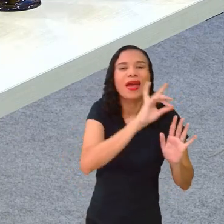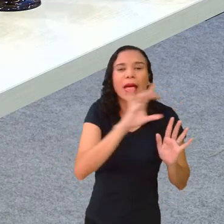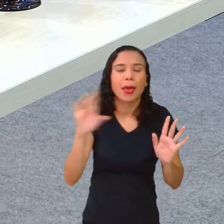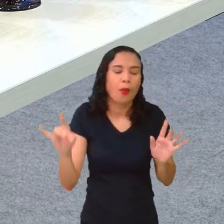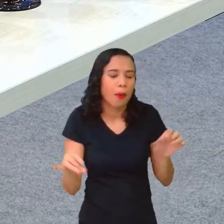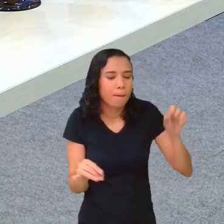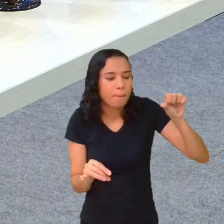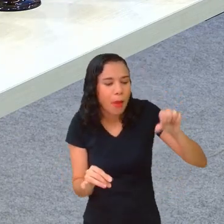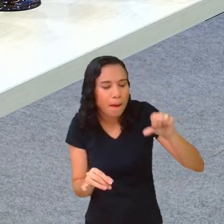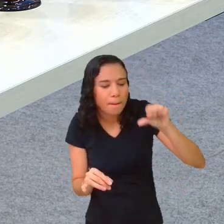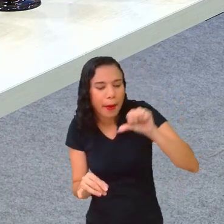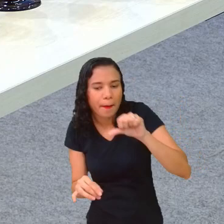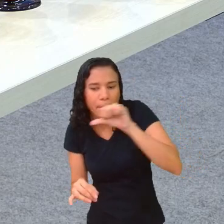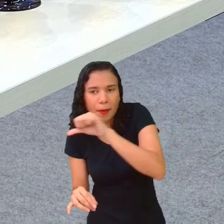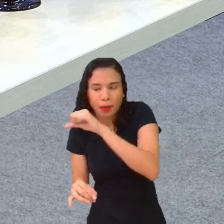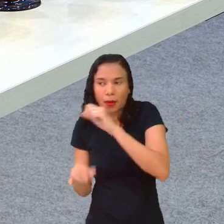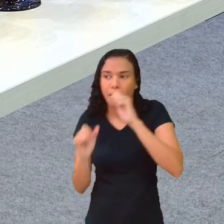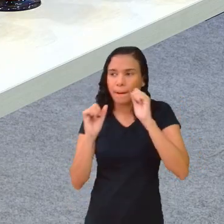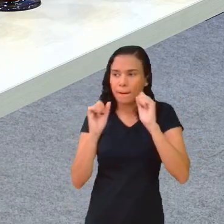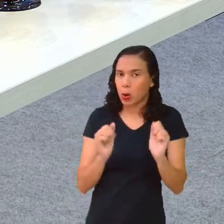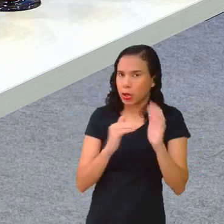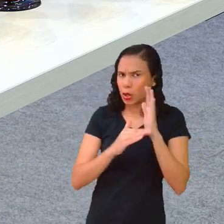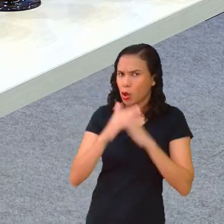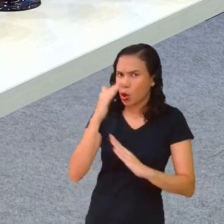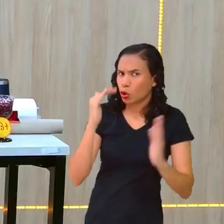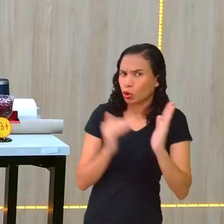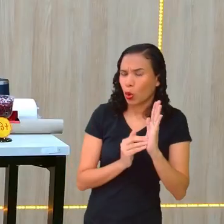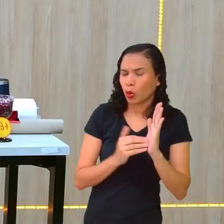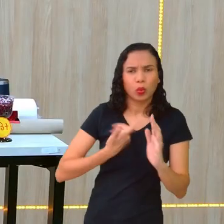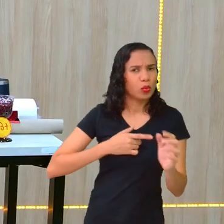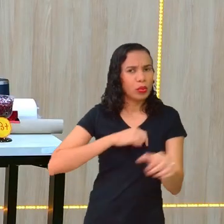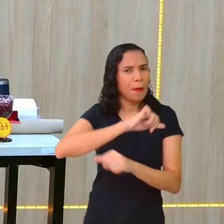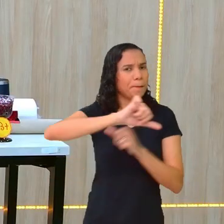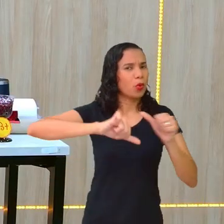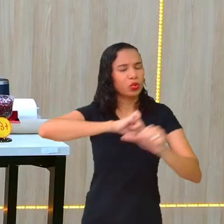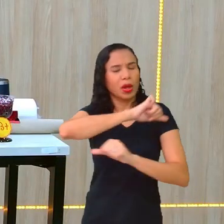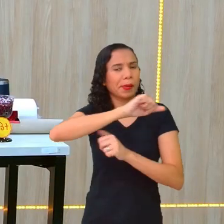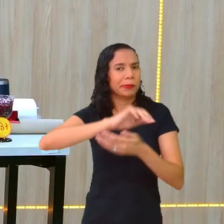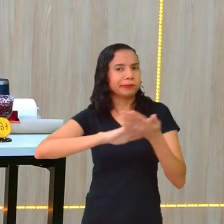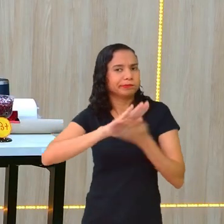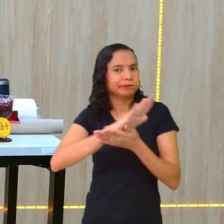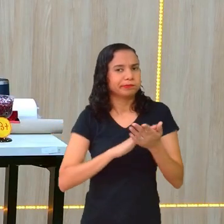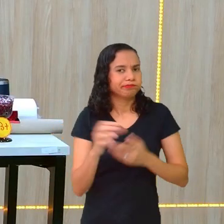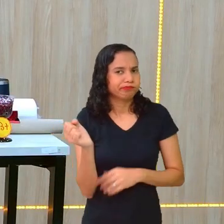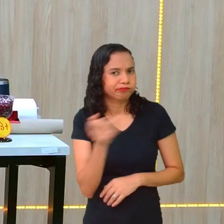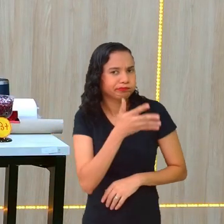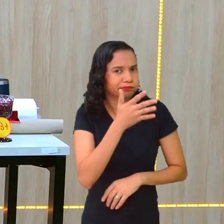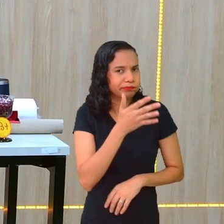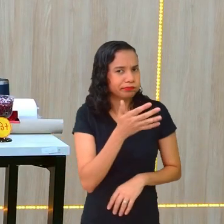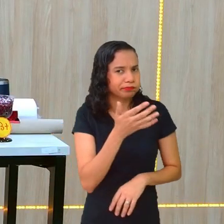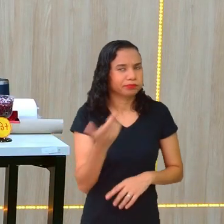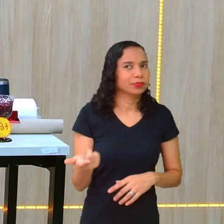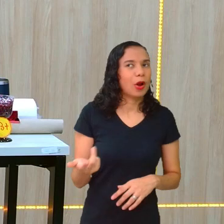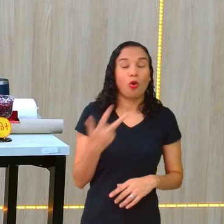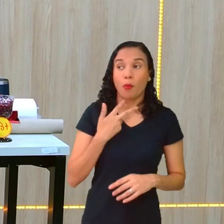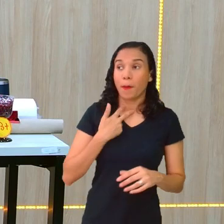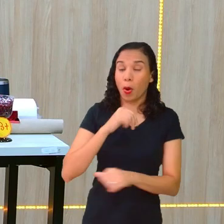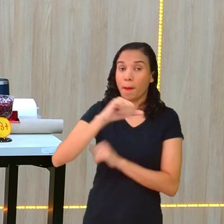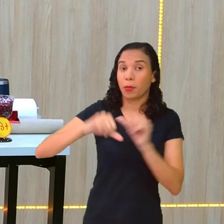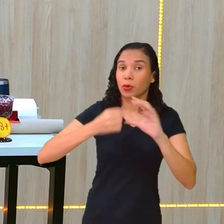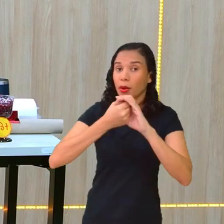um desses, será que eu posso colocar em todos e não ocorrer nenhuma diferença, nenhuma novidade? Porque eu não posso mudar